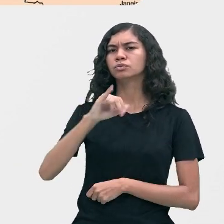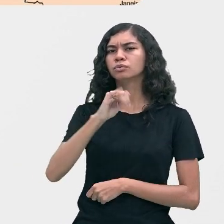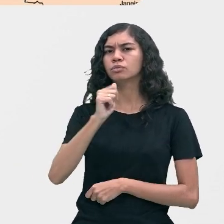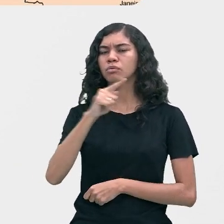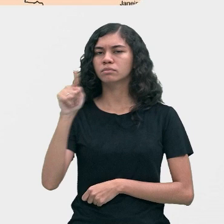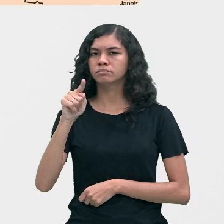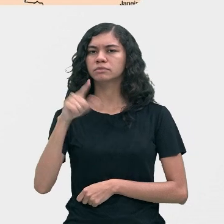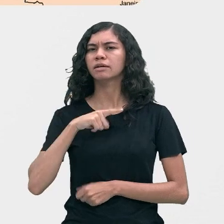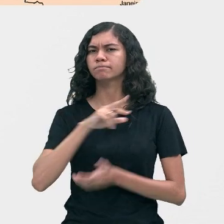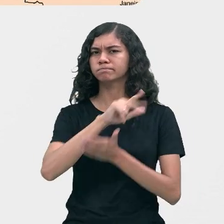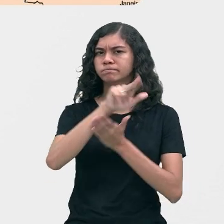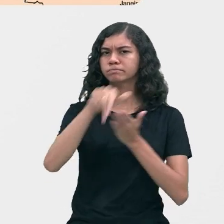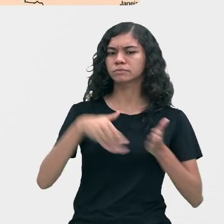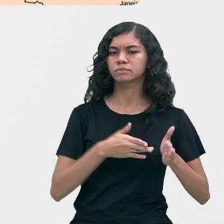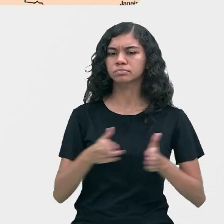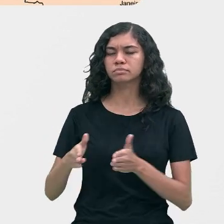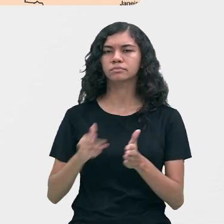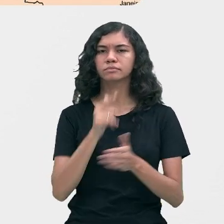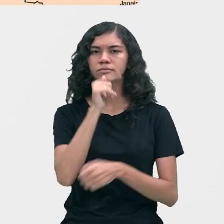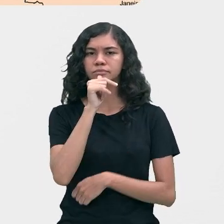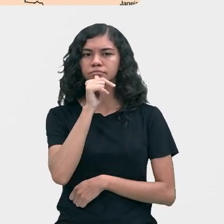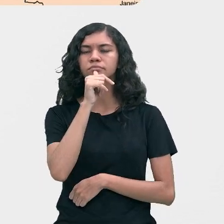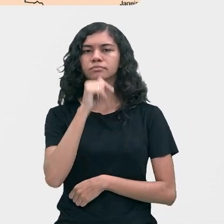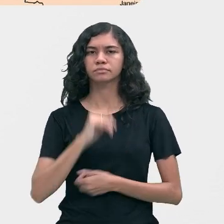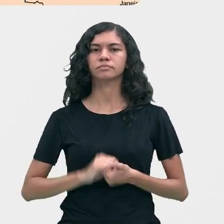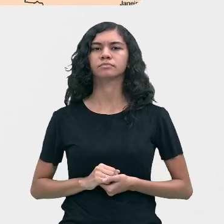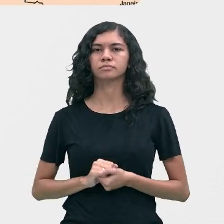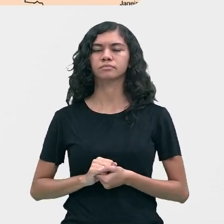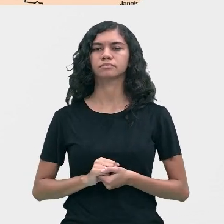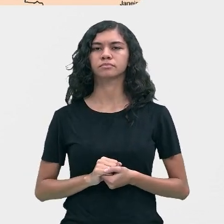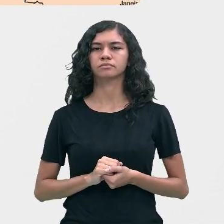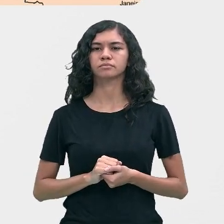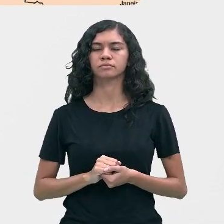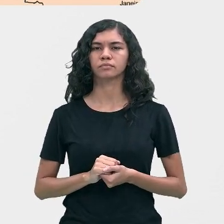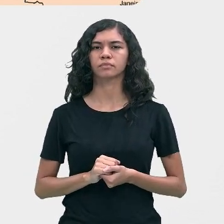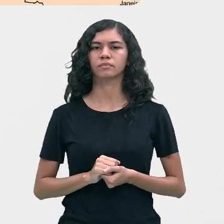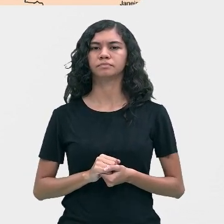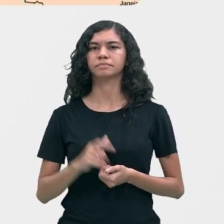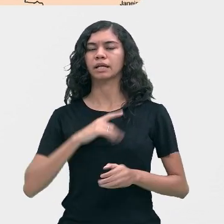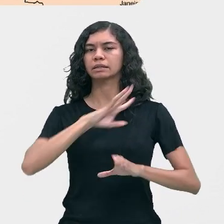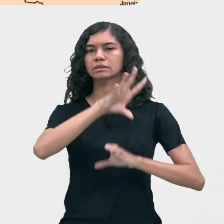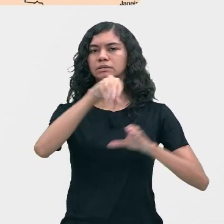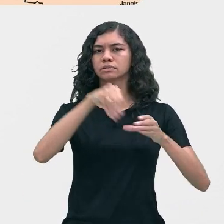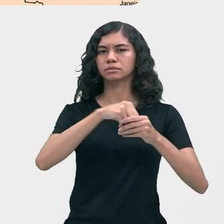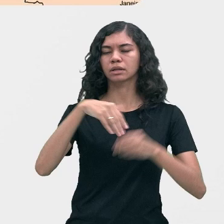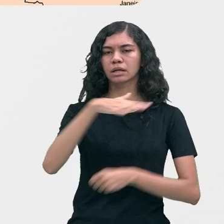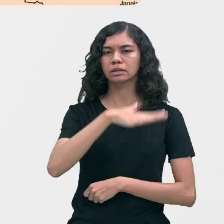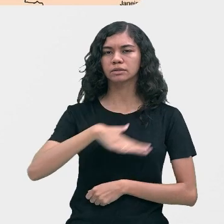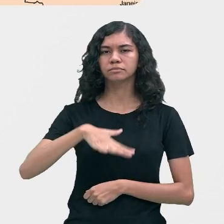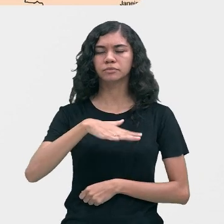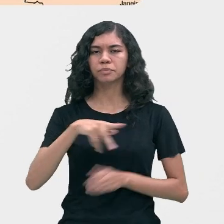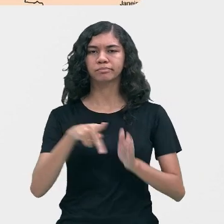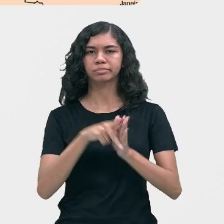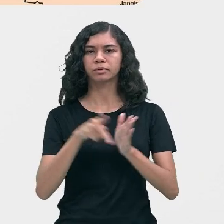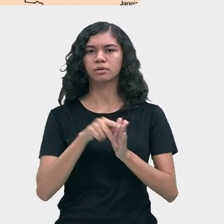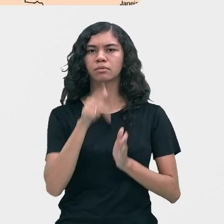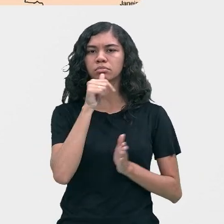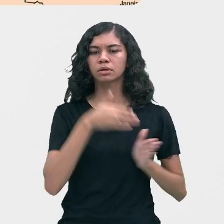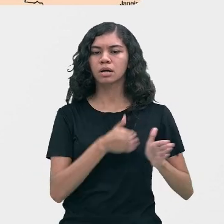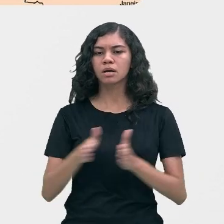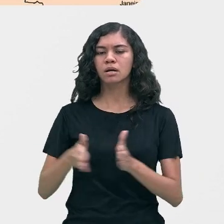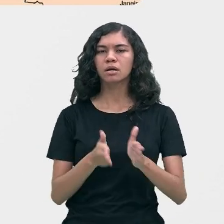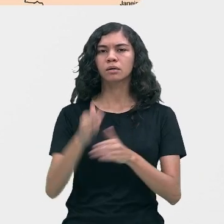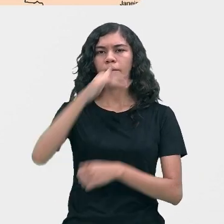é uma rica rede hidrográfica que compõe a região do Rio Amazonas. E o